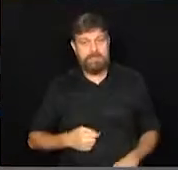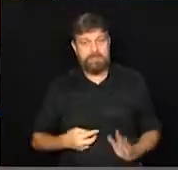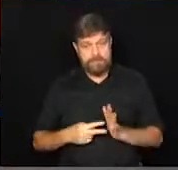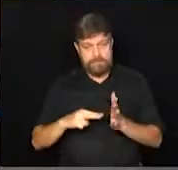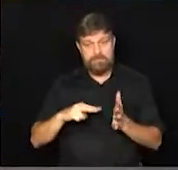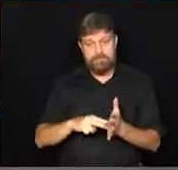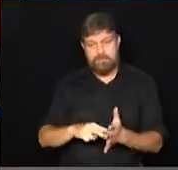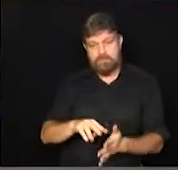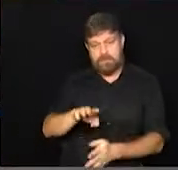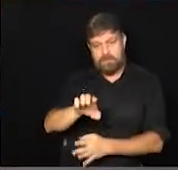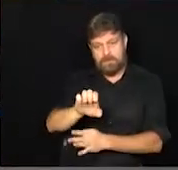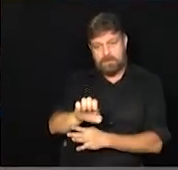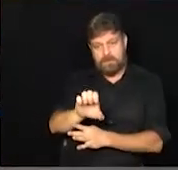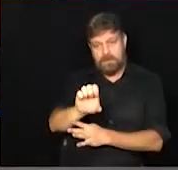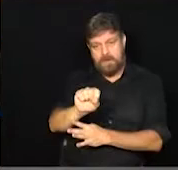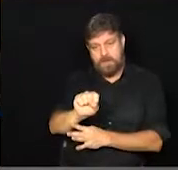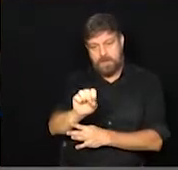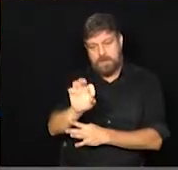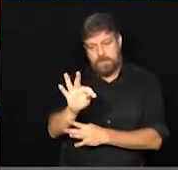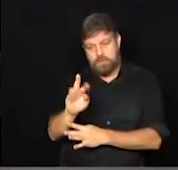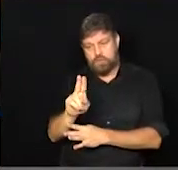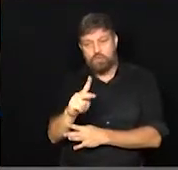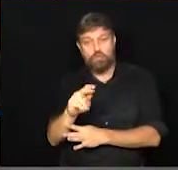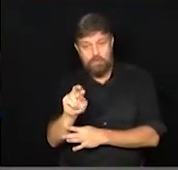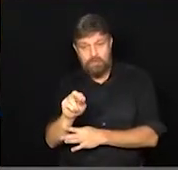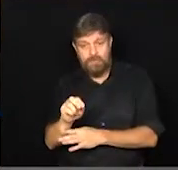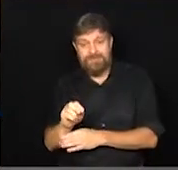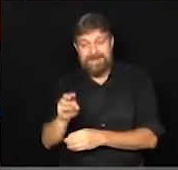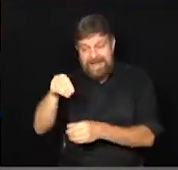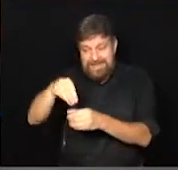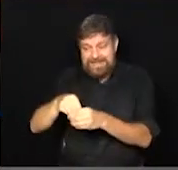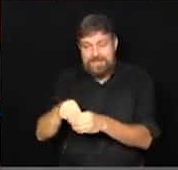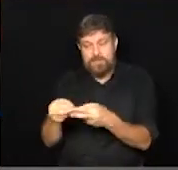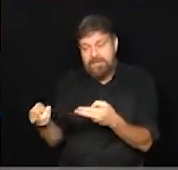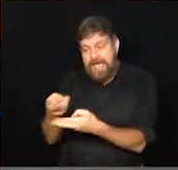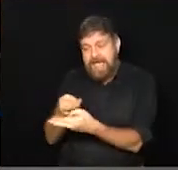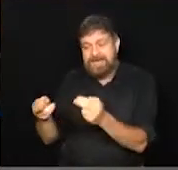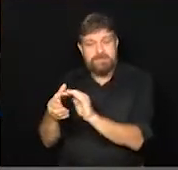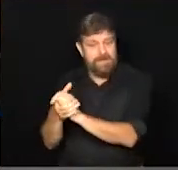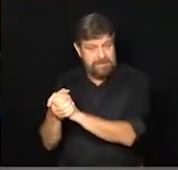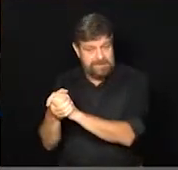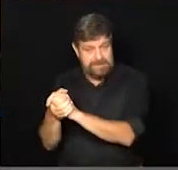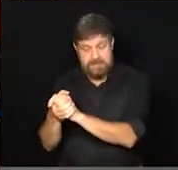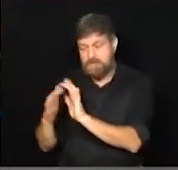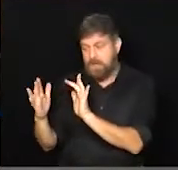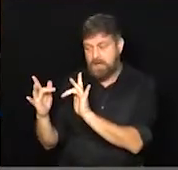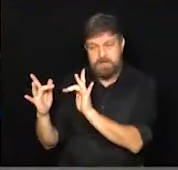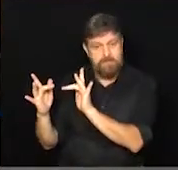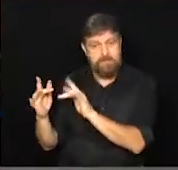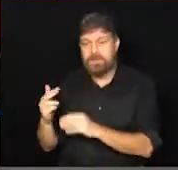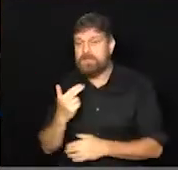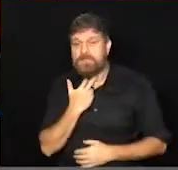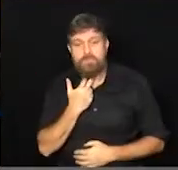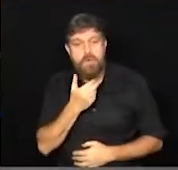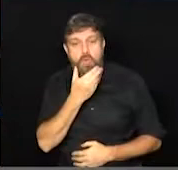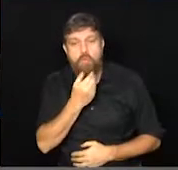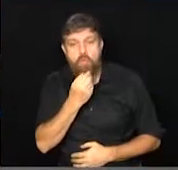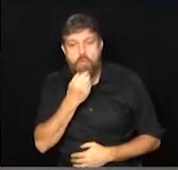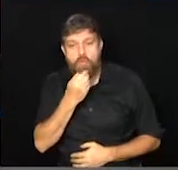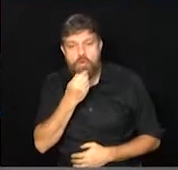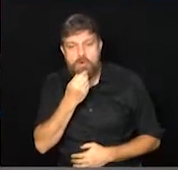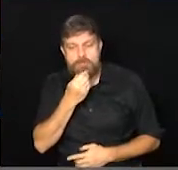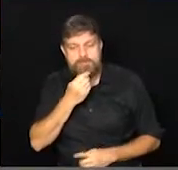dentro de relações conjugais, porque não é porque você está dentro de uma relação conjugal, numa relação de namoro, numa relação de casamento, que a mulher